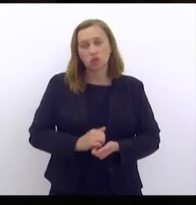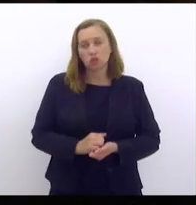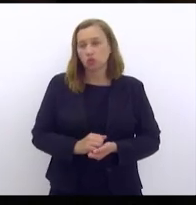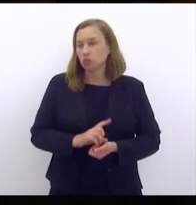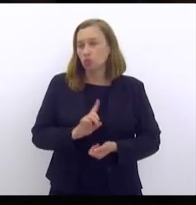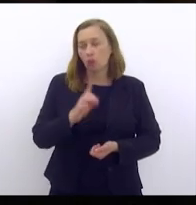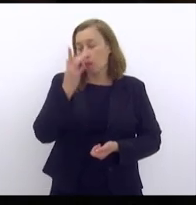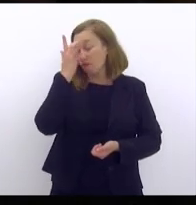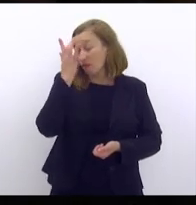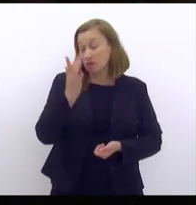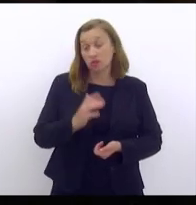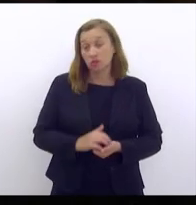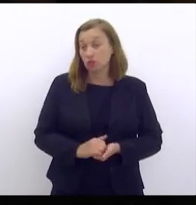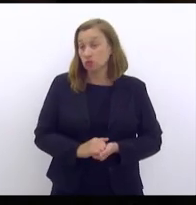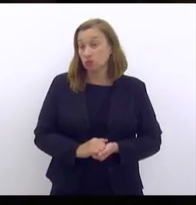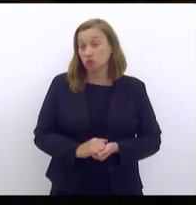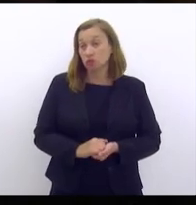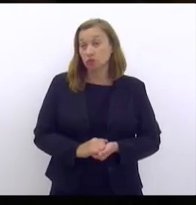não é fácil